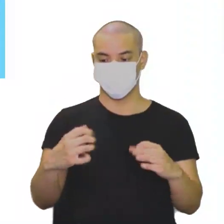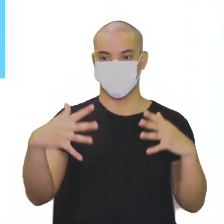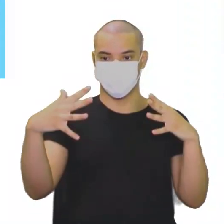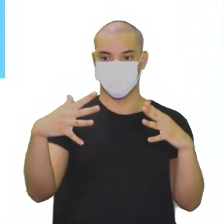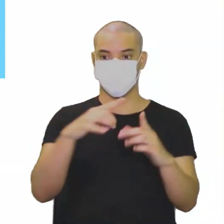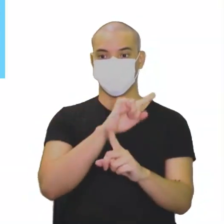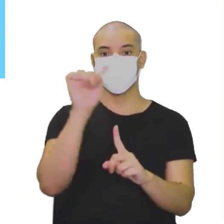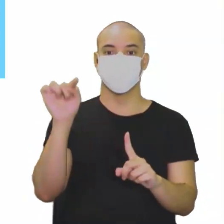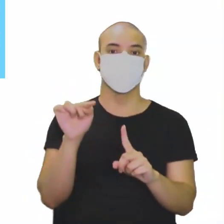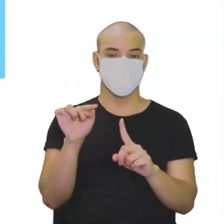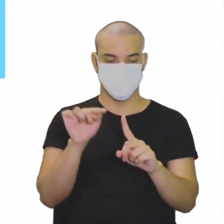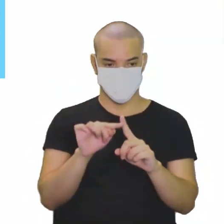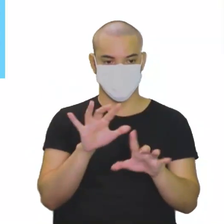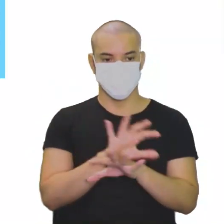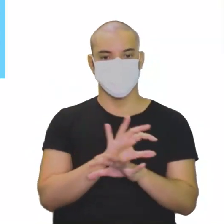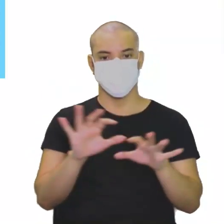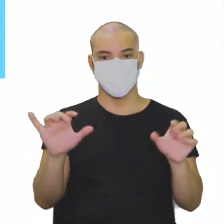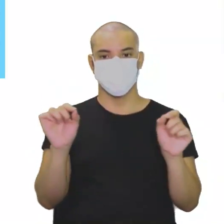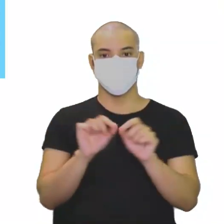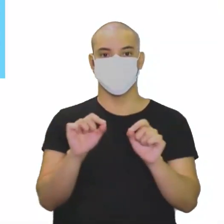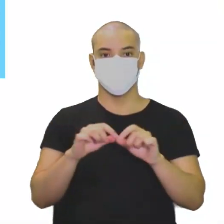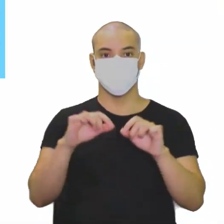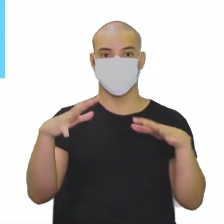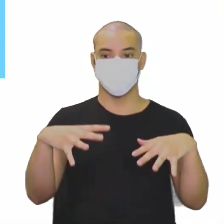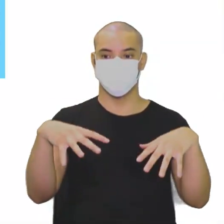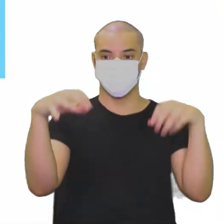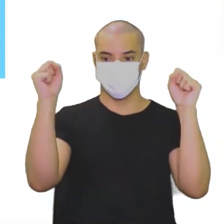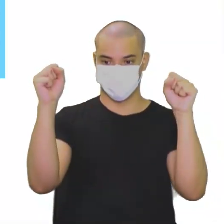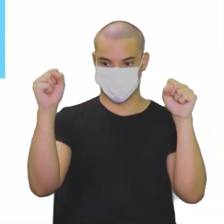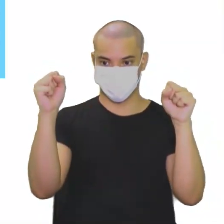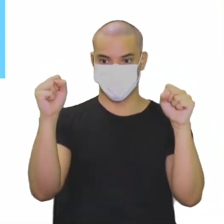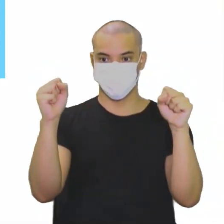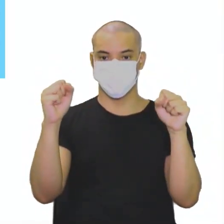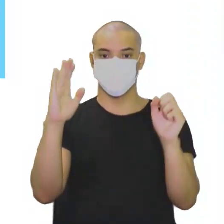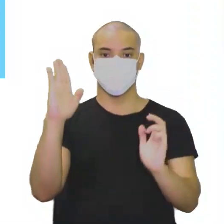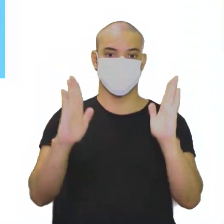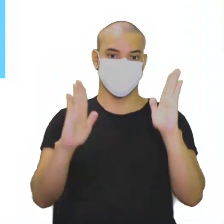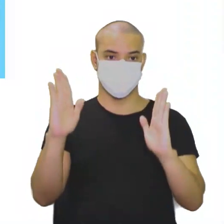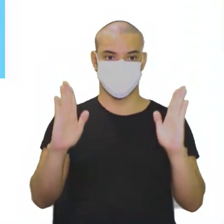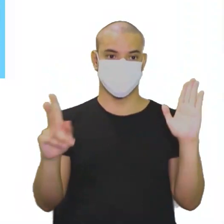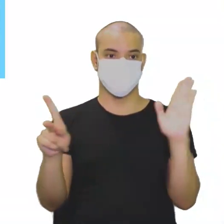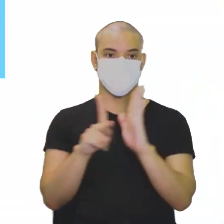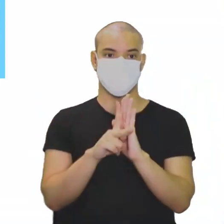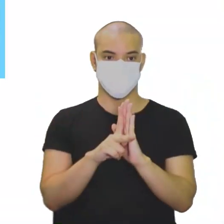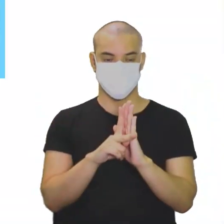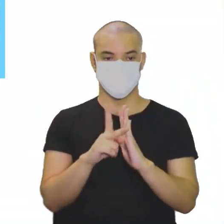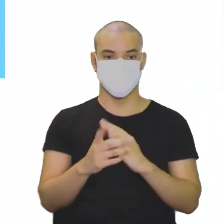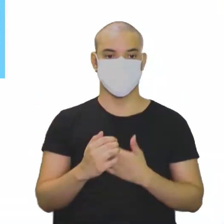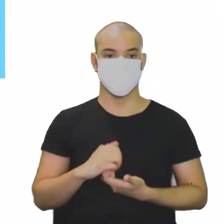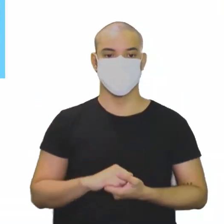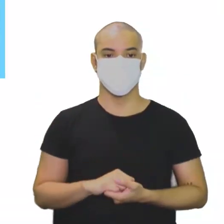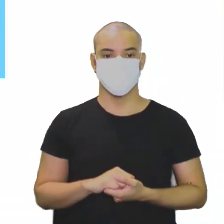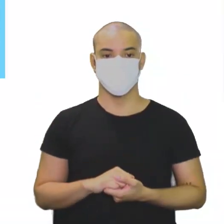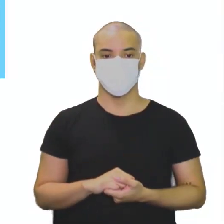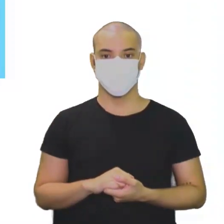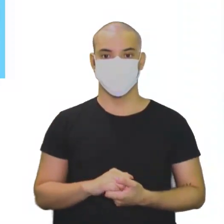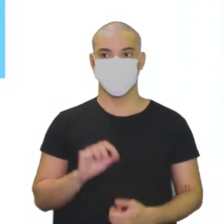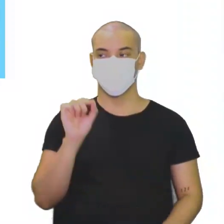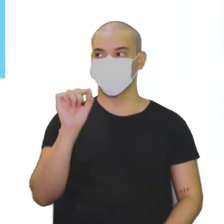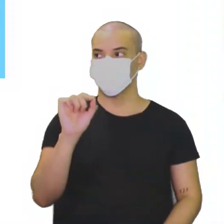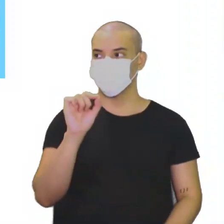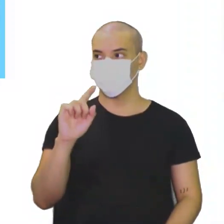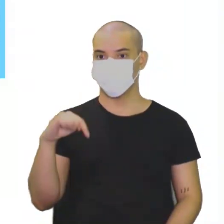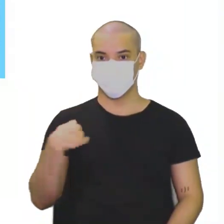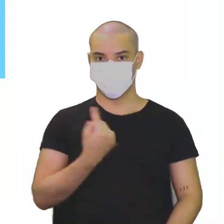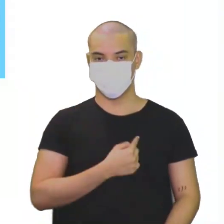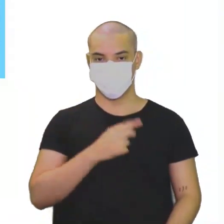é justamente esse, né? Fazer com que ele desligue parte aí daquele sistema defeituoso. Bom, pessoal, o que nós vimos